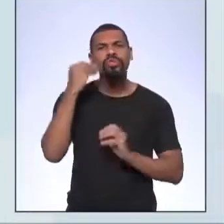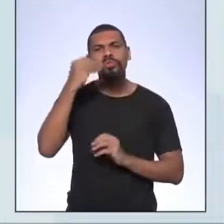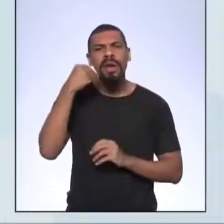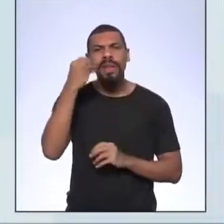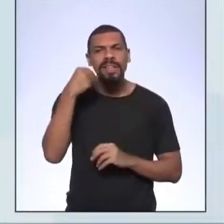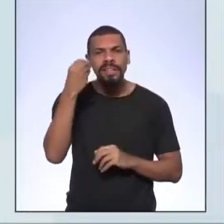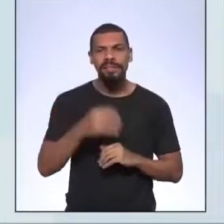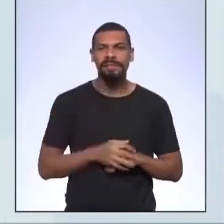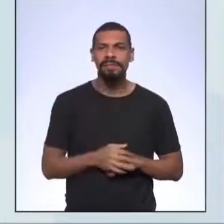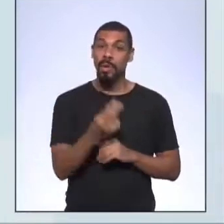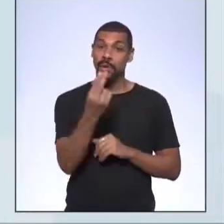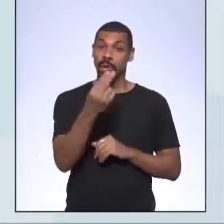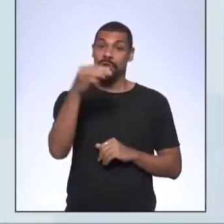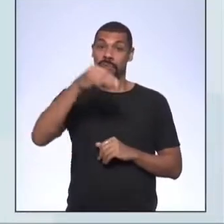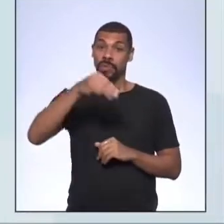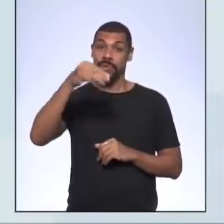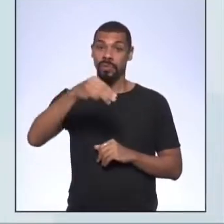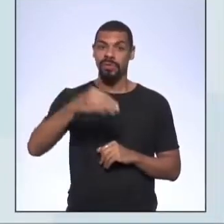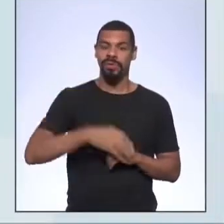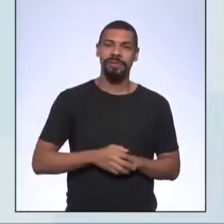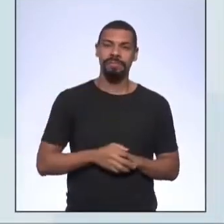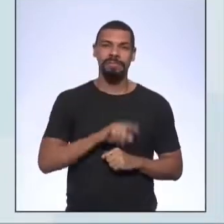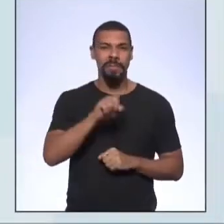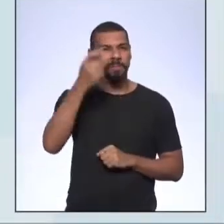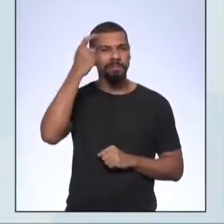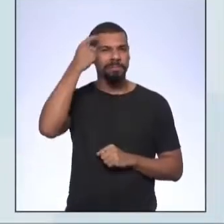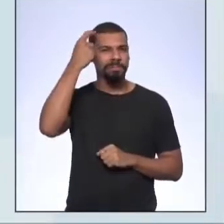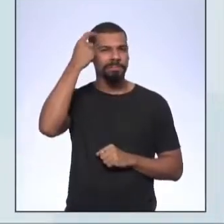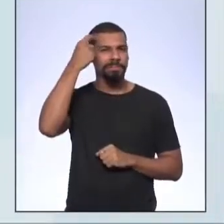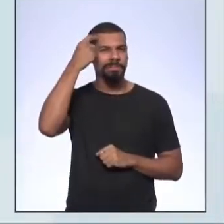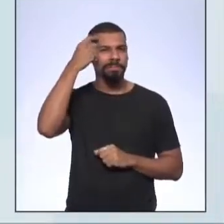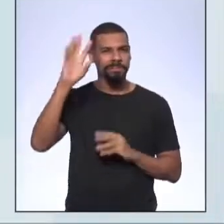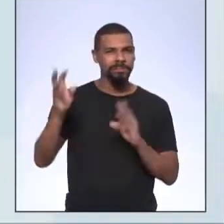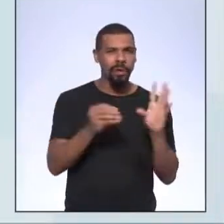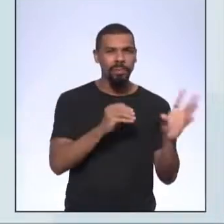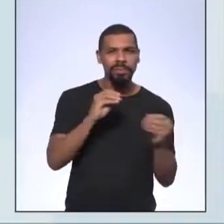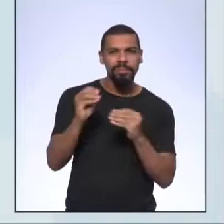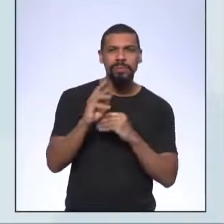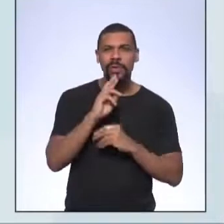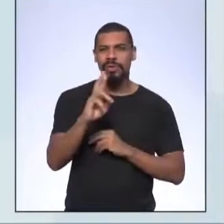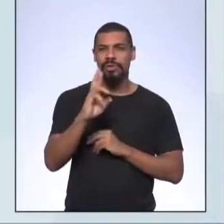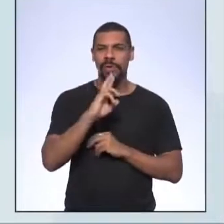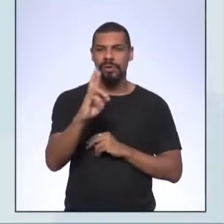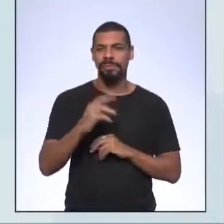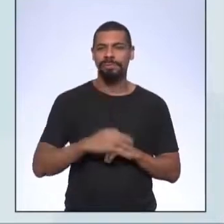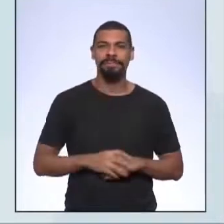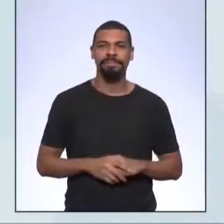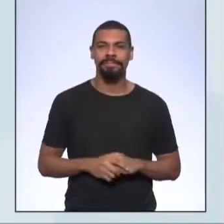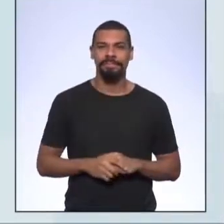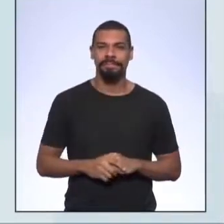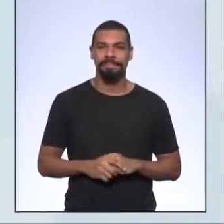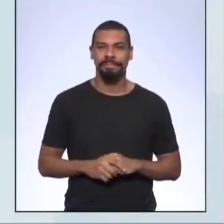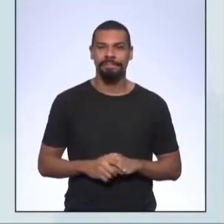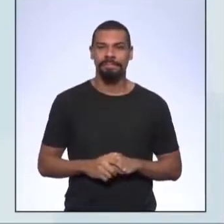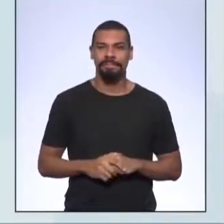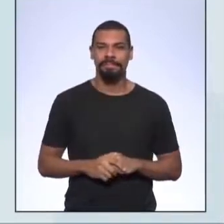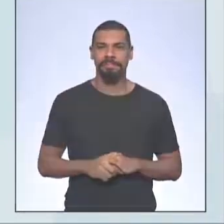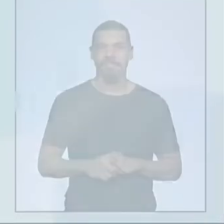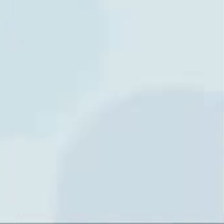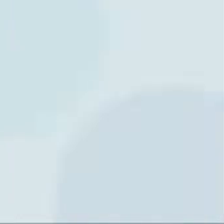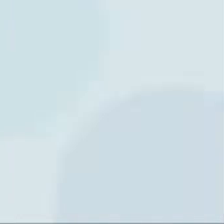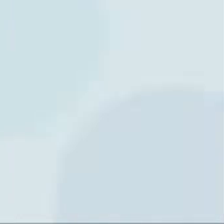experiência dois minutos para vocês refletirem e colocar em uma respostinha para nós voltamos já